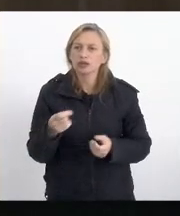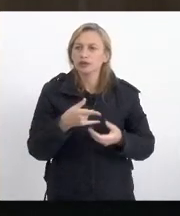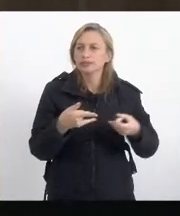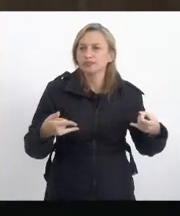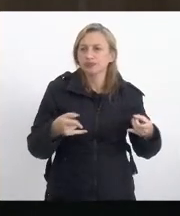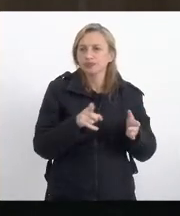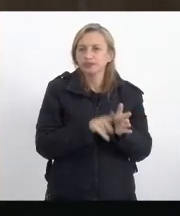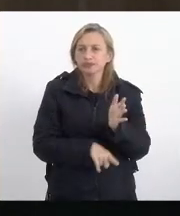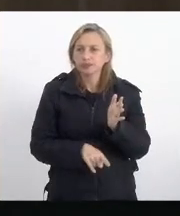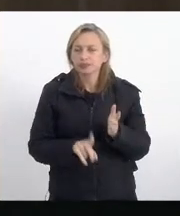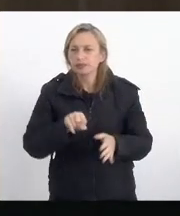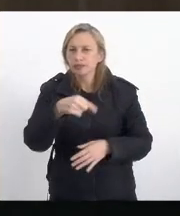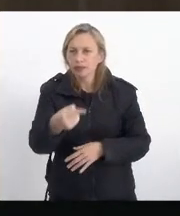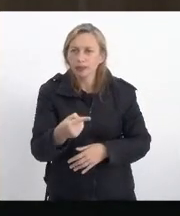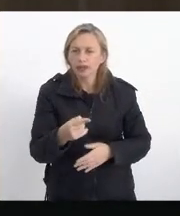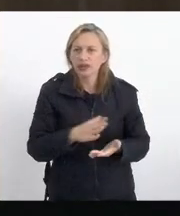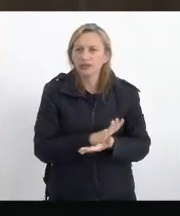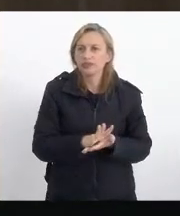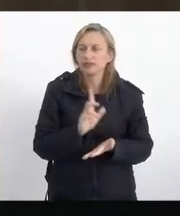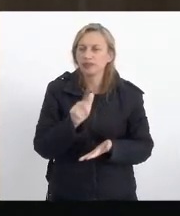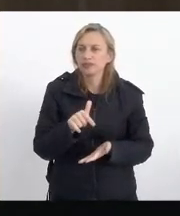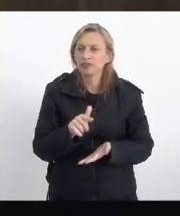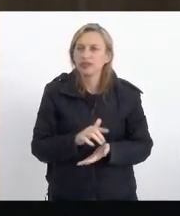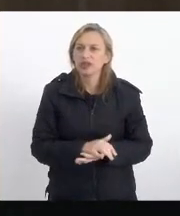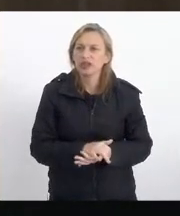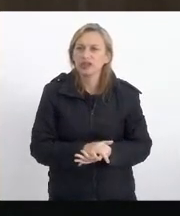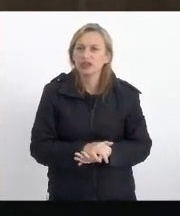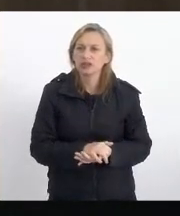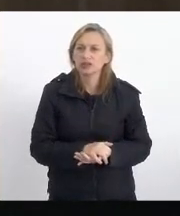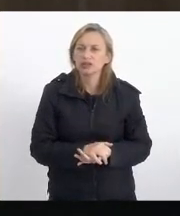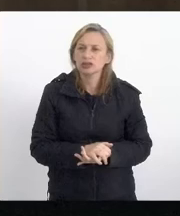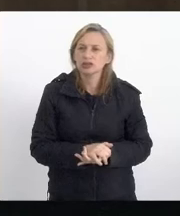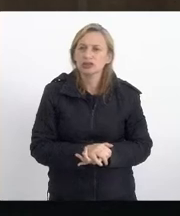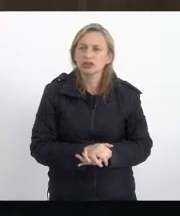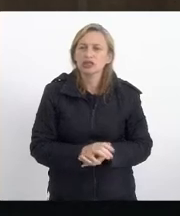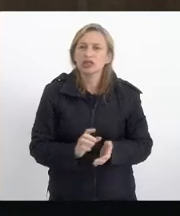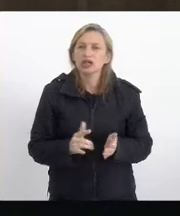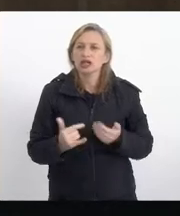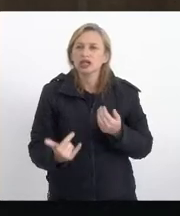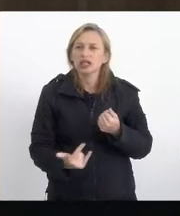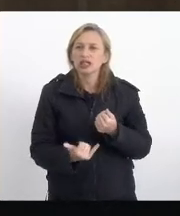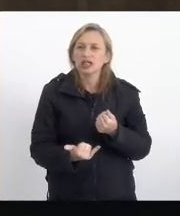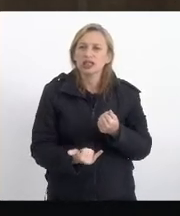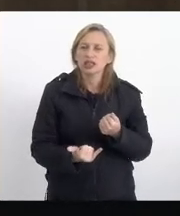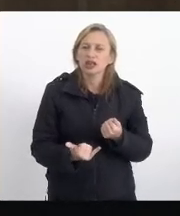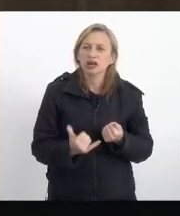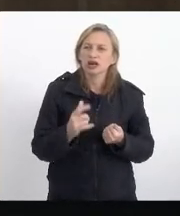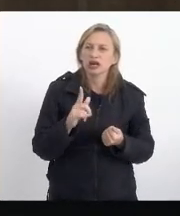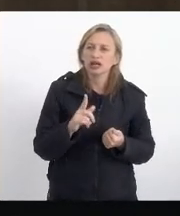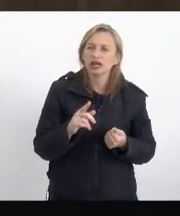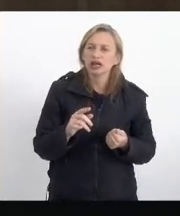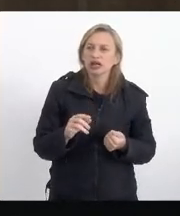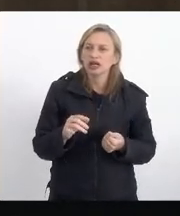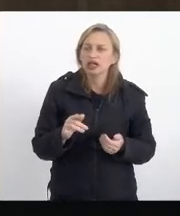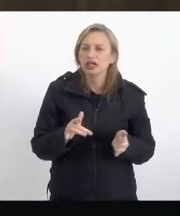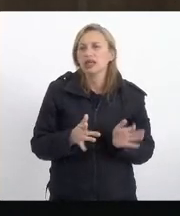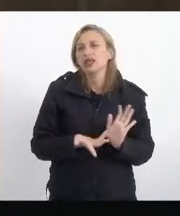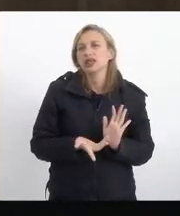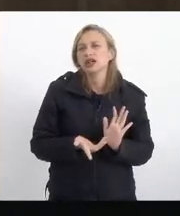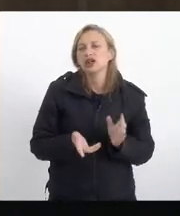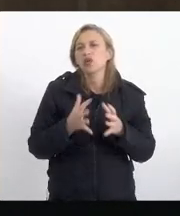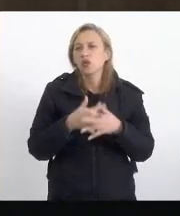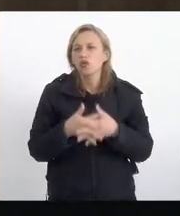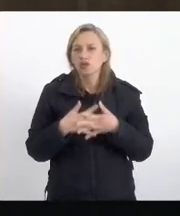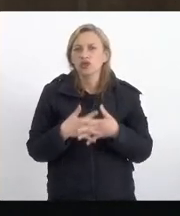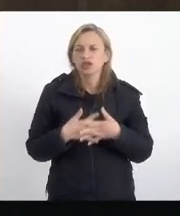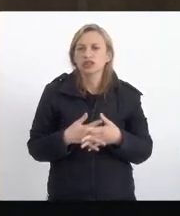contra-cheque e outros, nada mais é que um engodo, engano econômico, administrativo, lúdico e conflituoso.